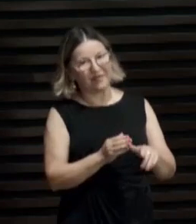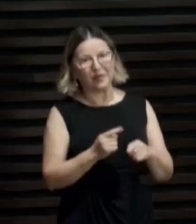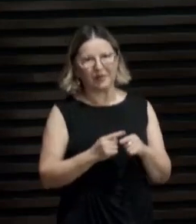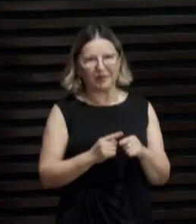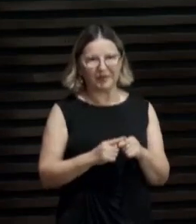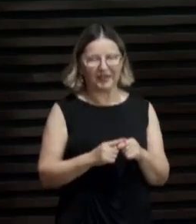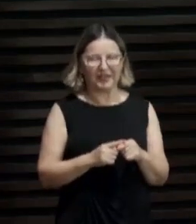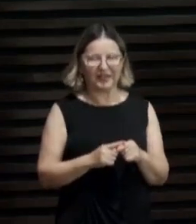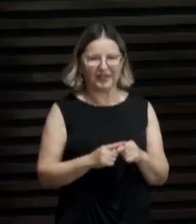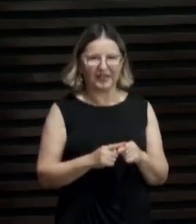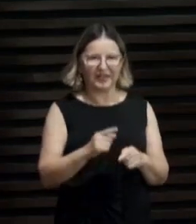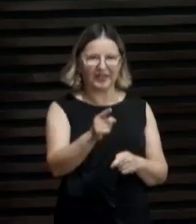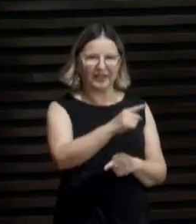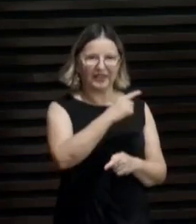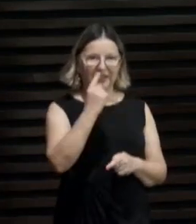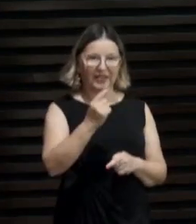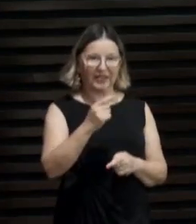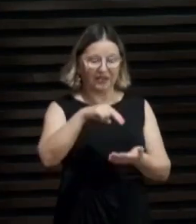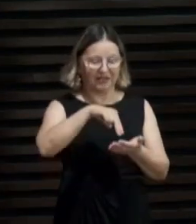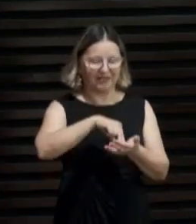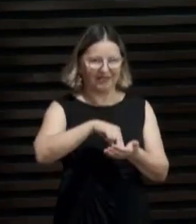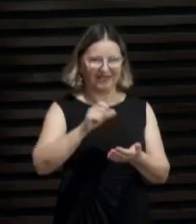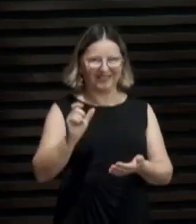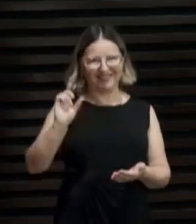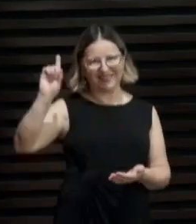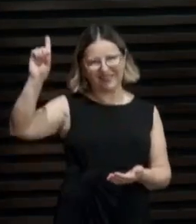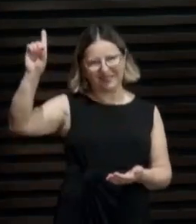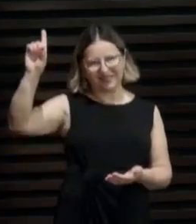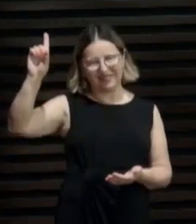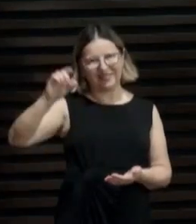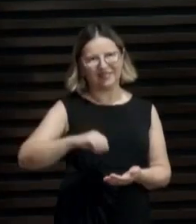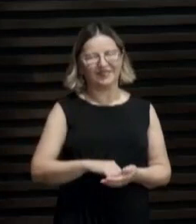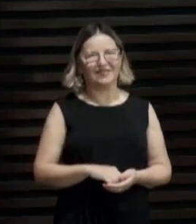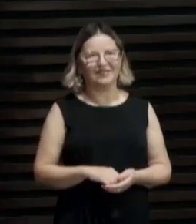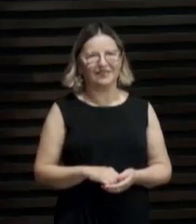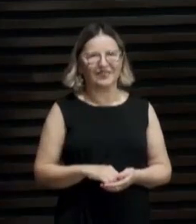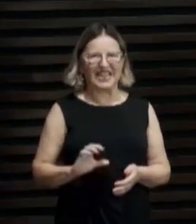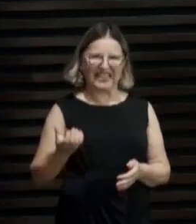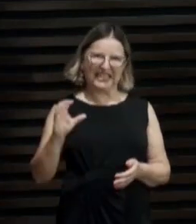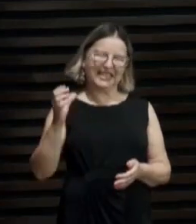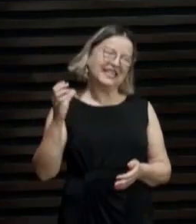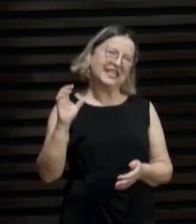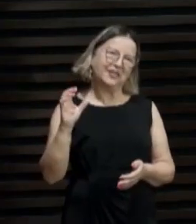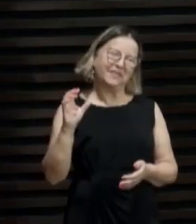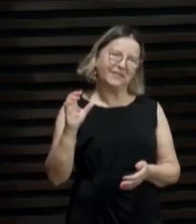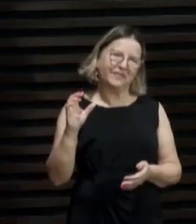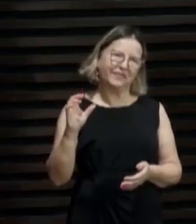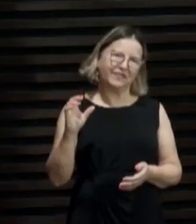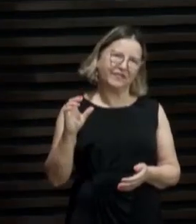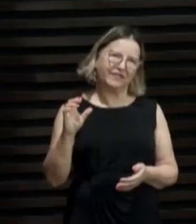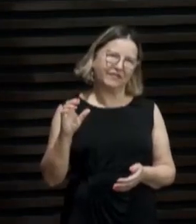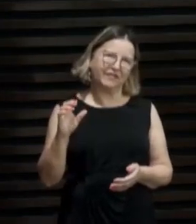firme fundamento que é a palavra de Deus. A ciência não